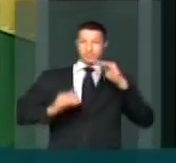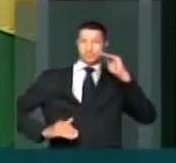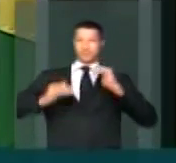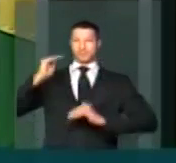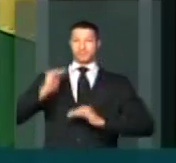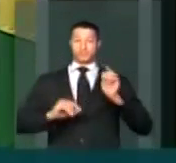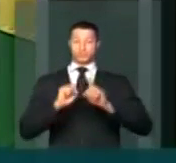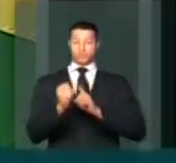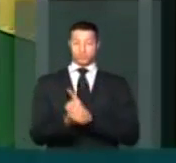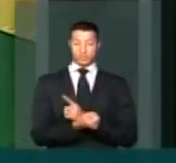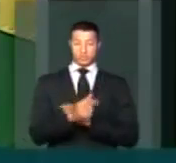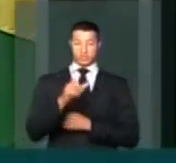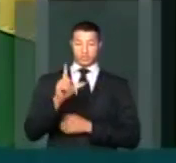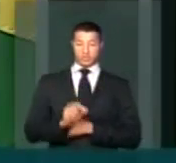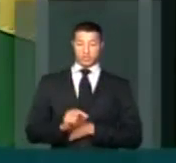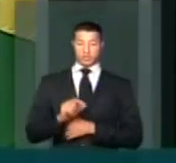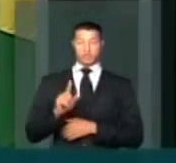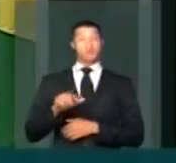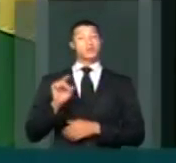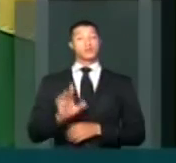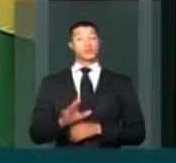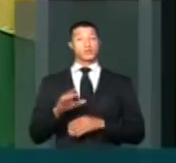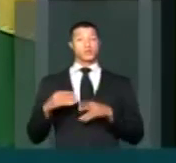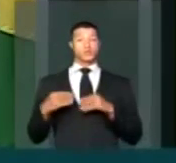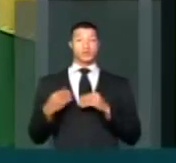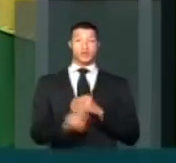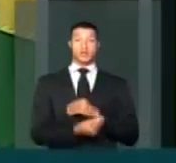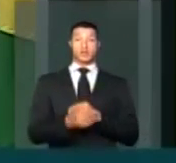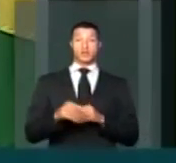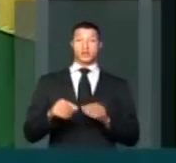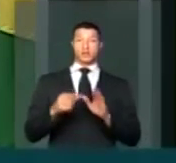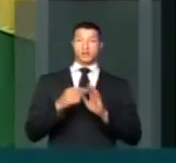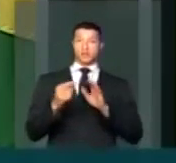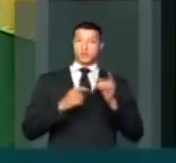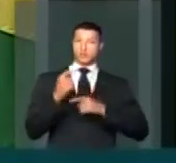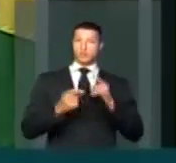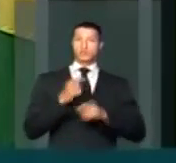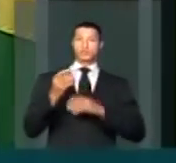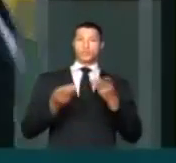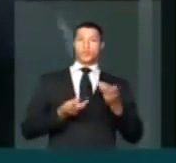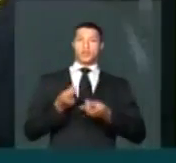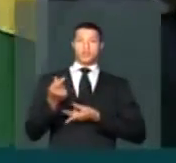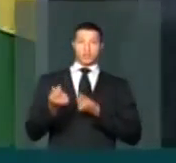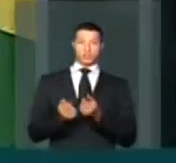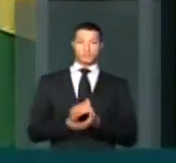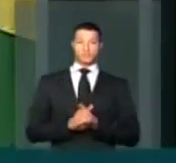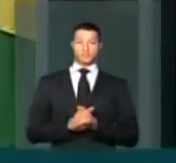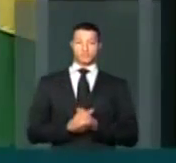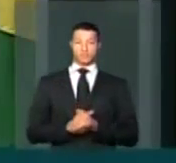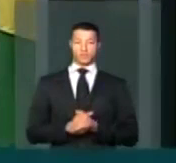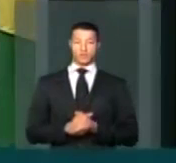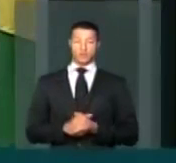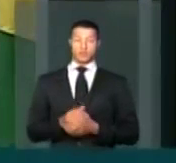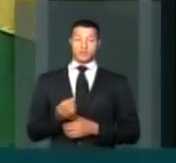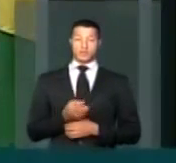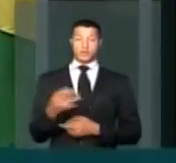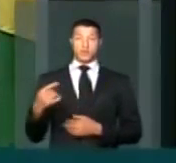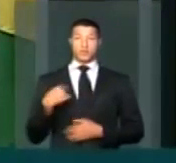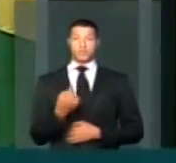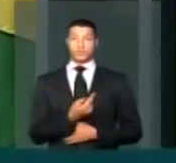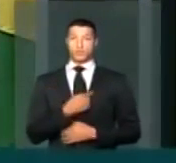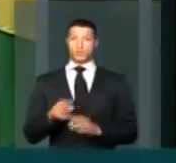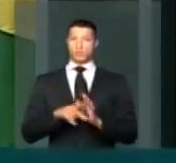desigualdades sociais, esta só se dará pela educação de qualidade. Enquanto